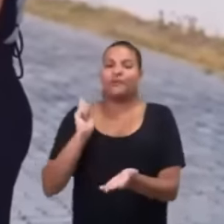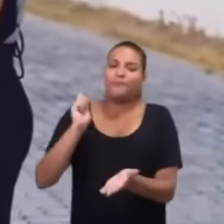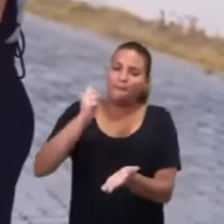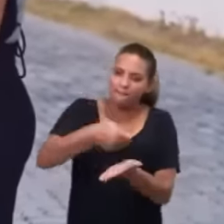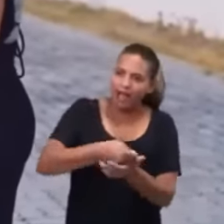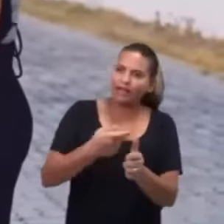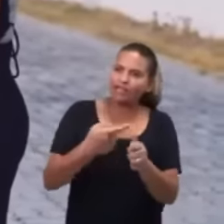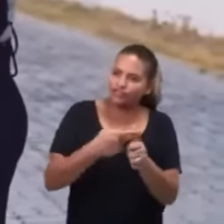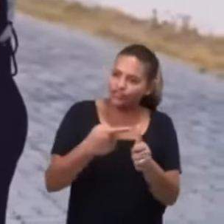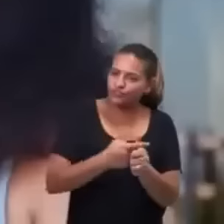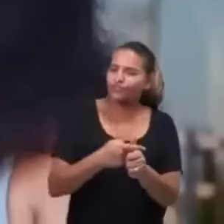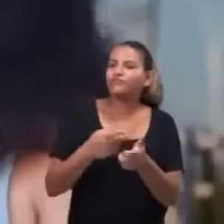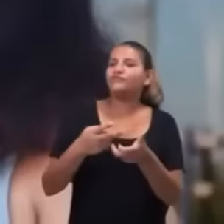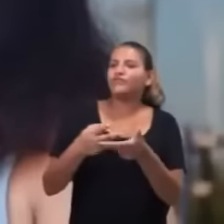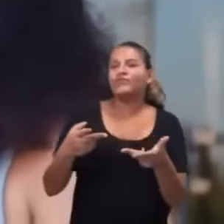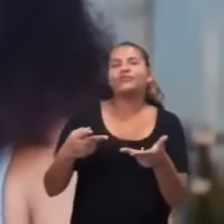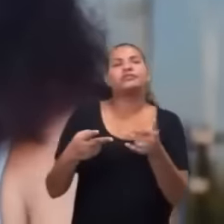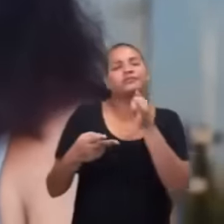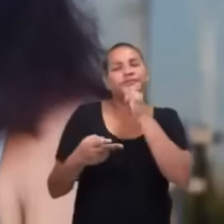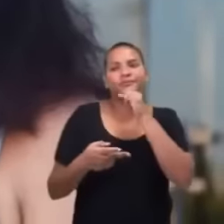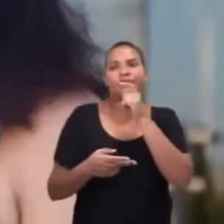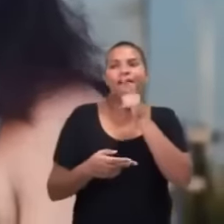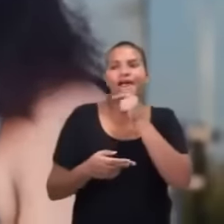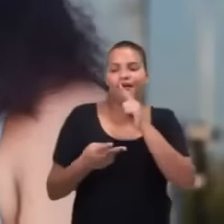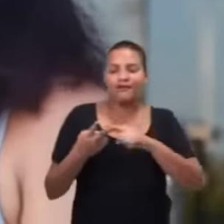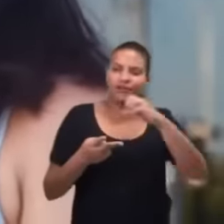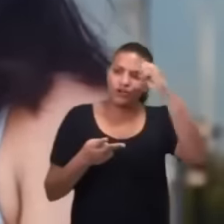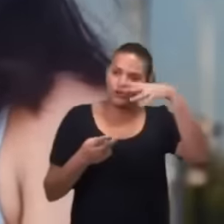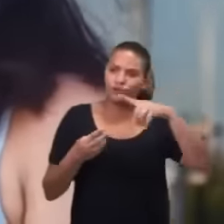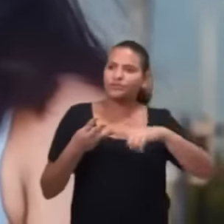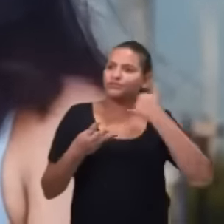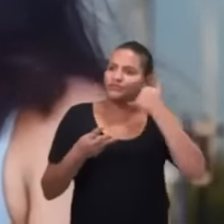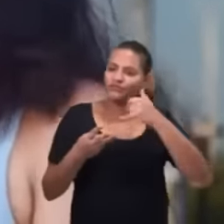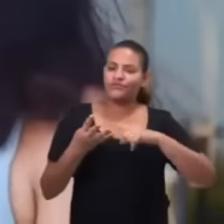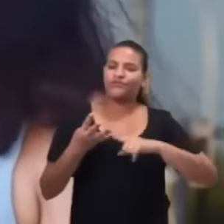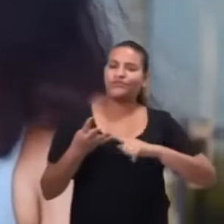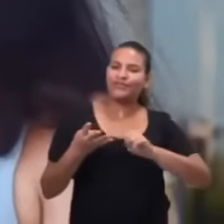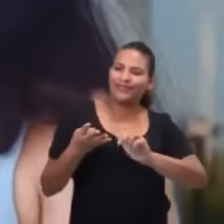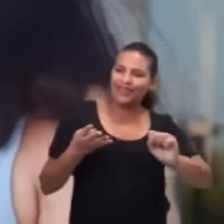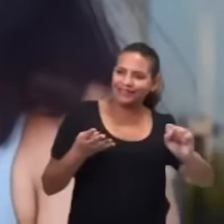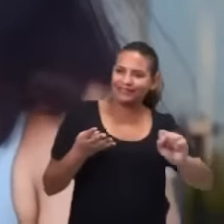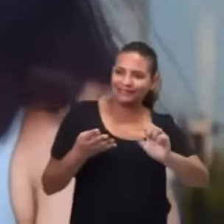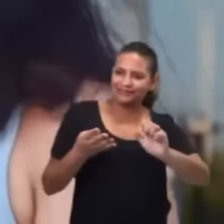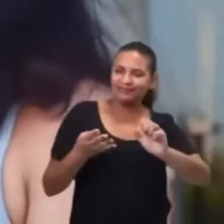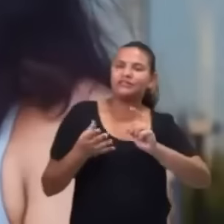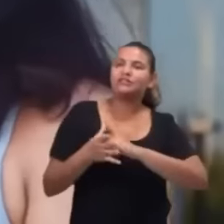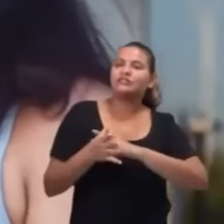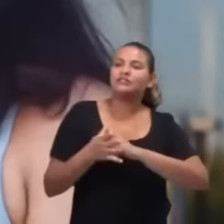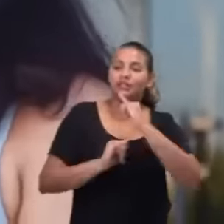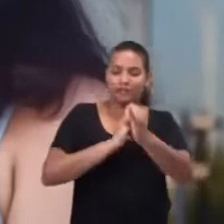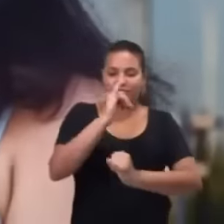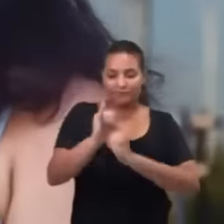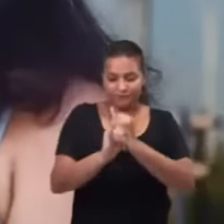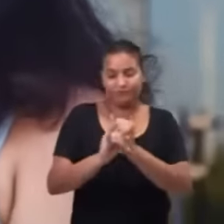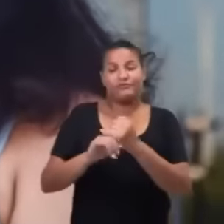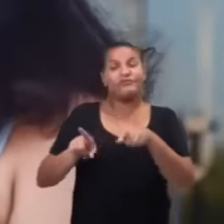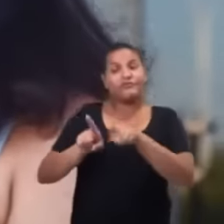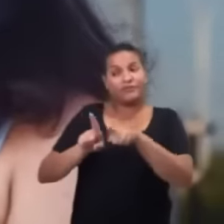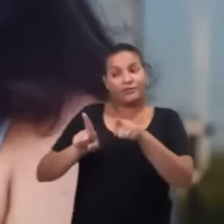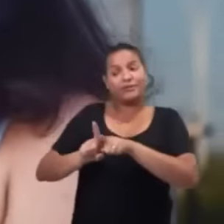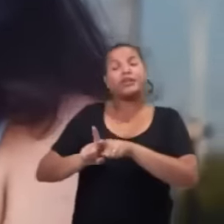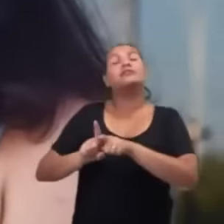esses 5 utilitários, água, luz, telefone, gás e internet, e todos os meses sempre sobra